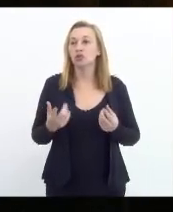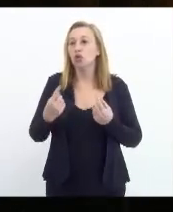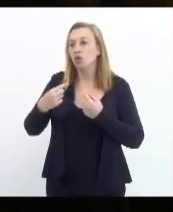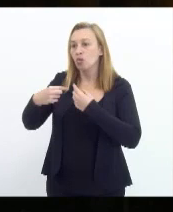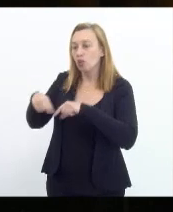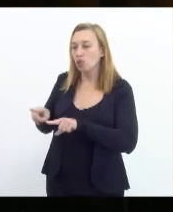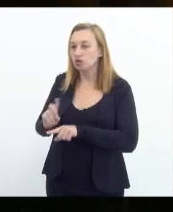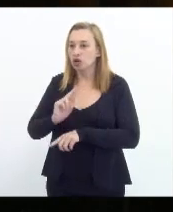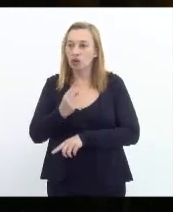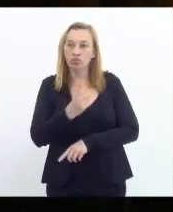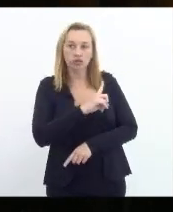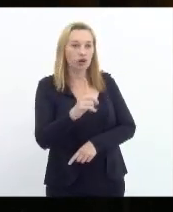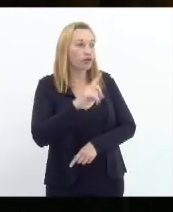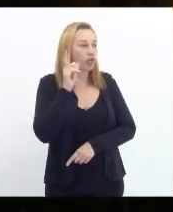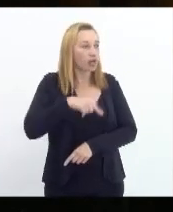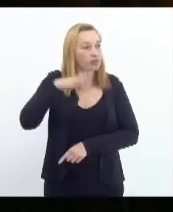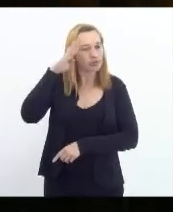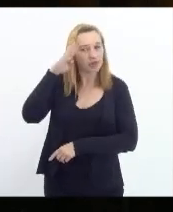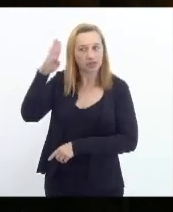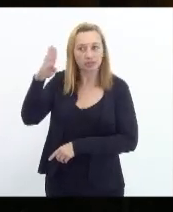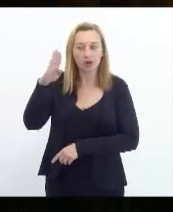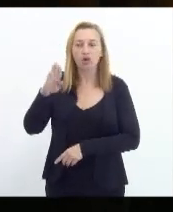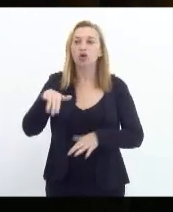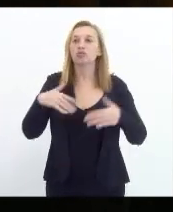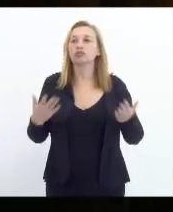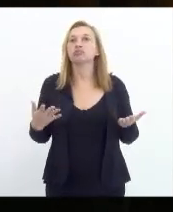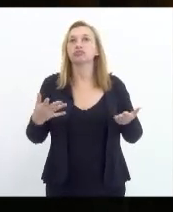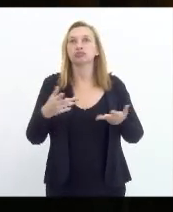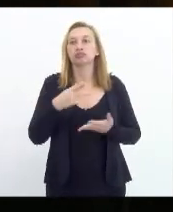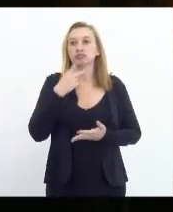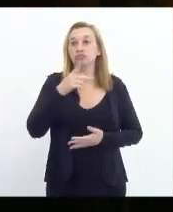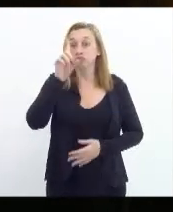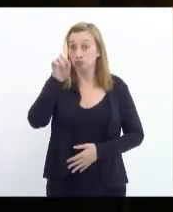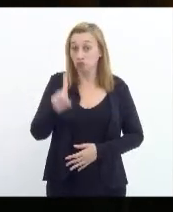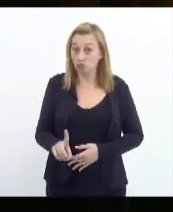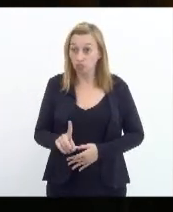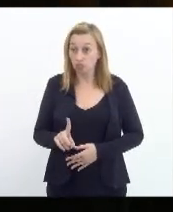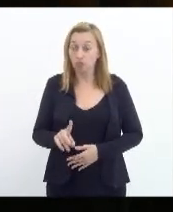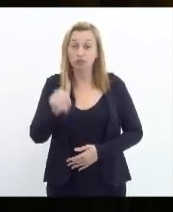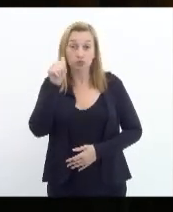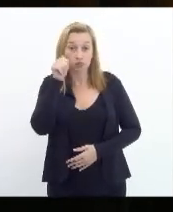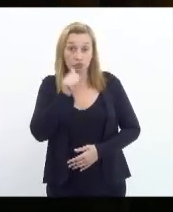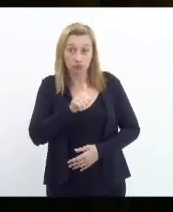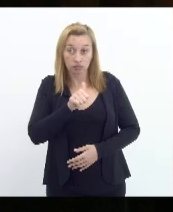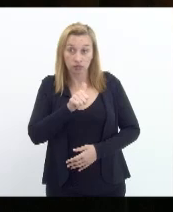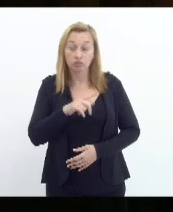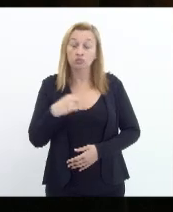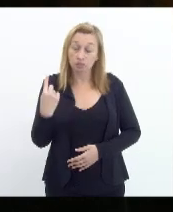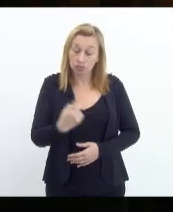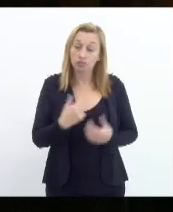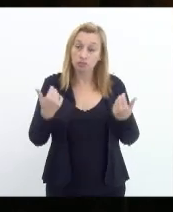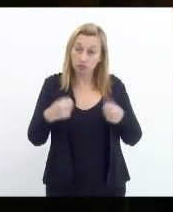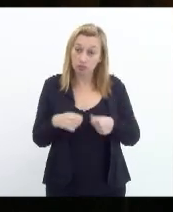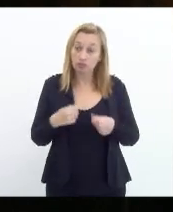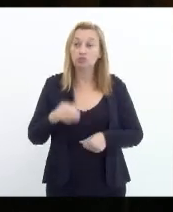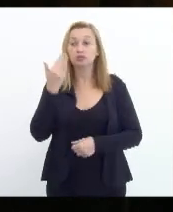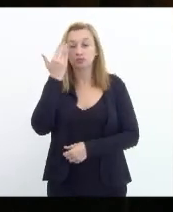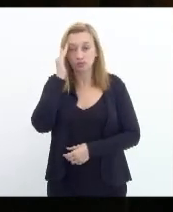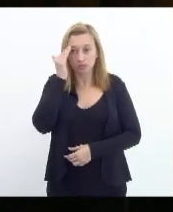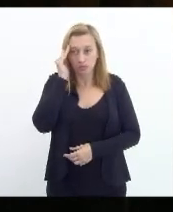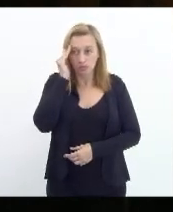oposição ela é fundamental quando se trata do direito da mulher nós precisamos